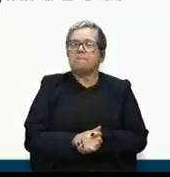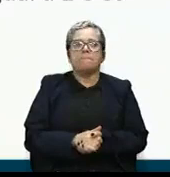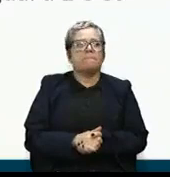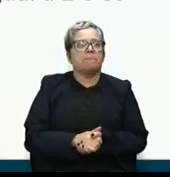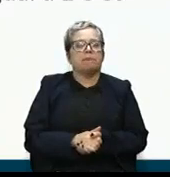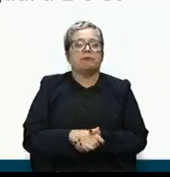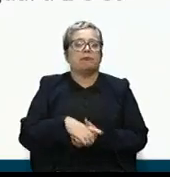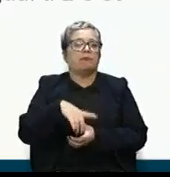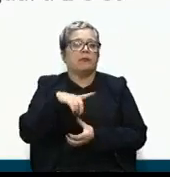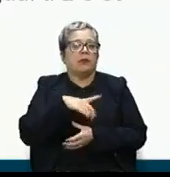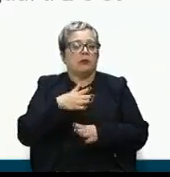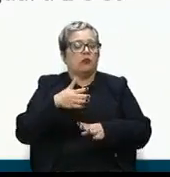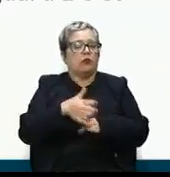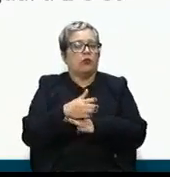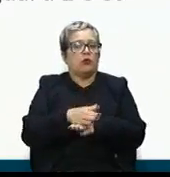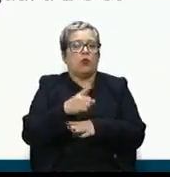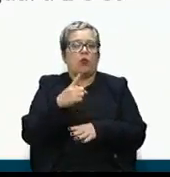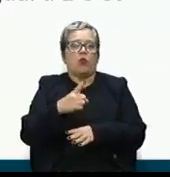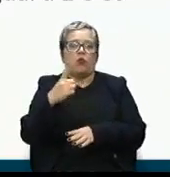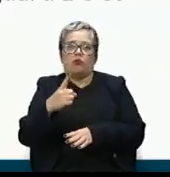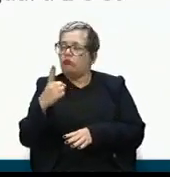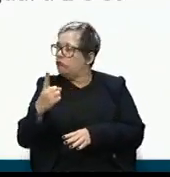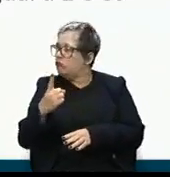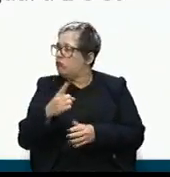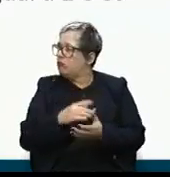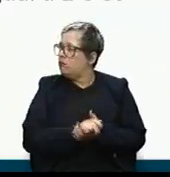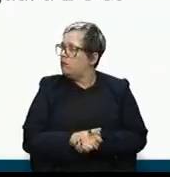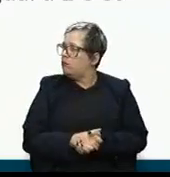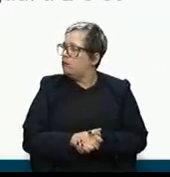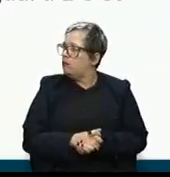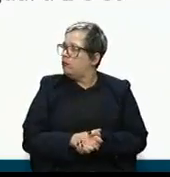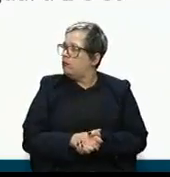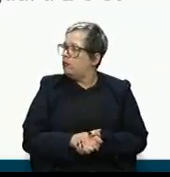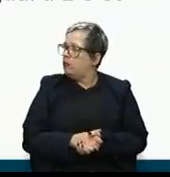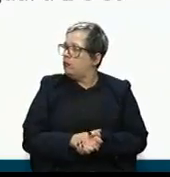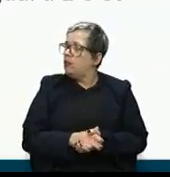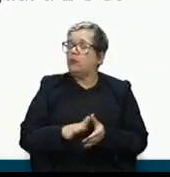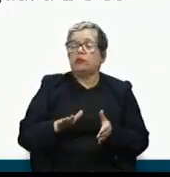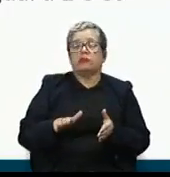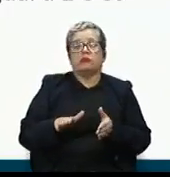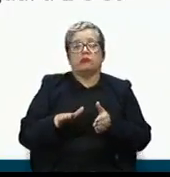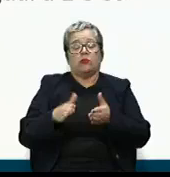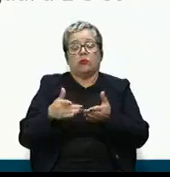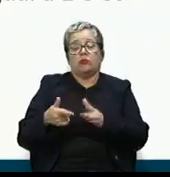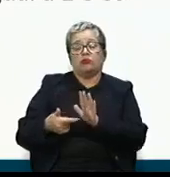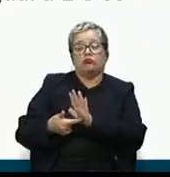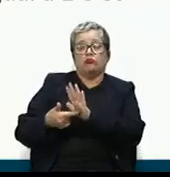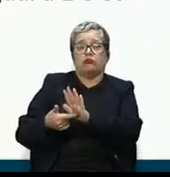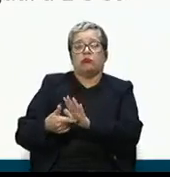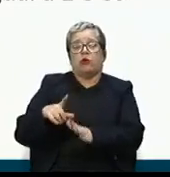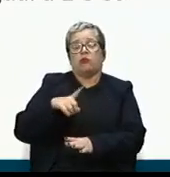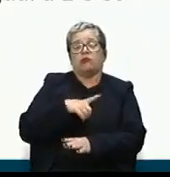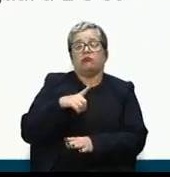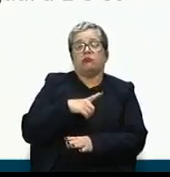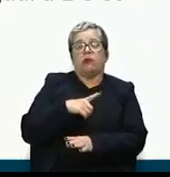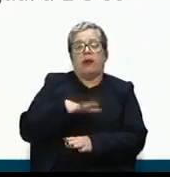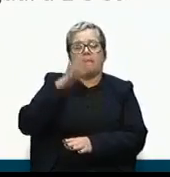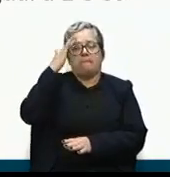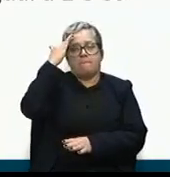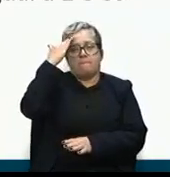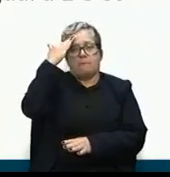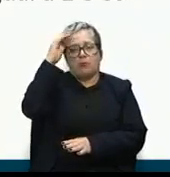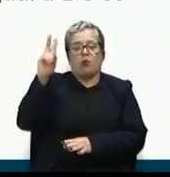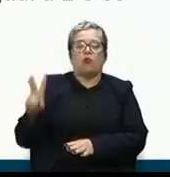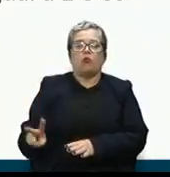que tem as entradas 1, 1 e 1. E nesse caso, só tem as entradas da diagonal principal com